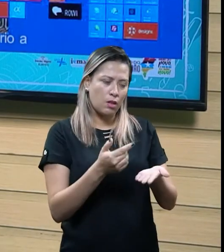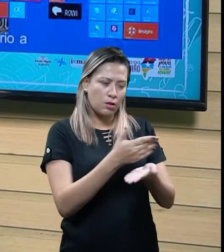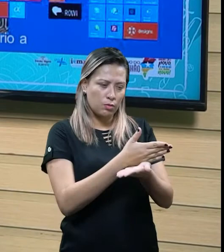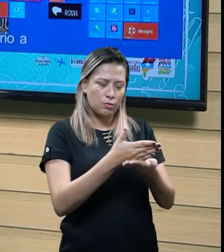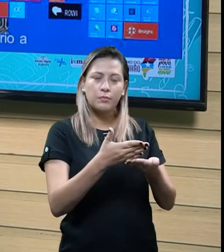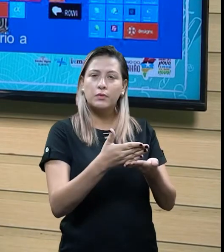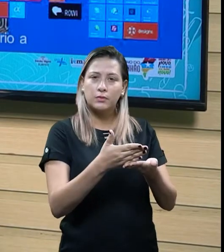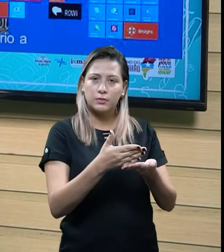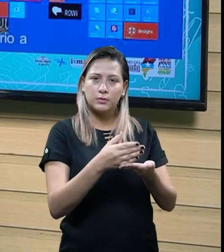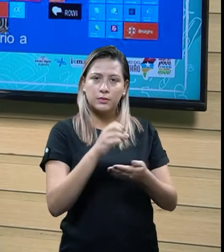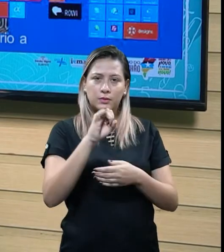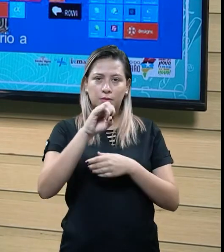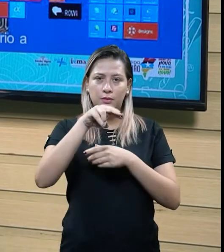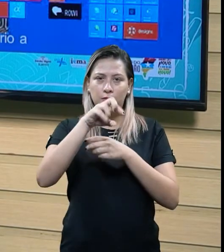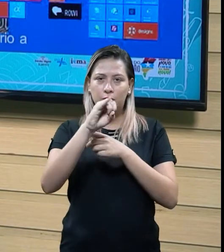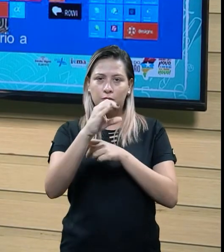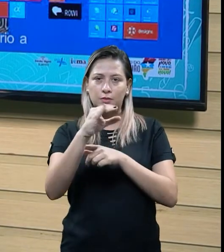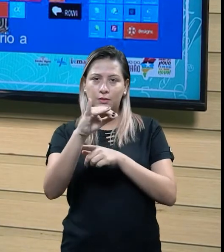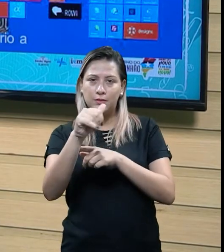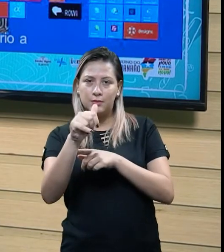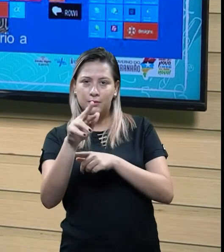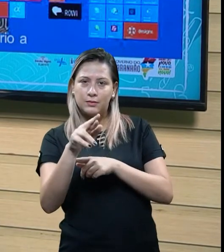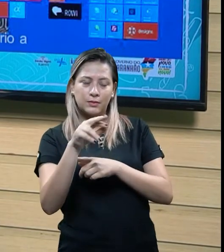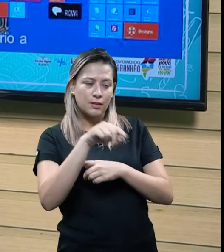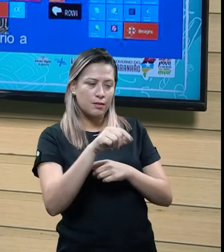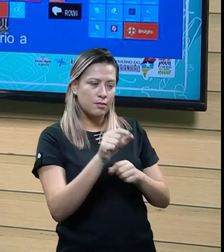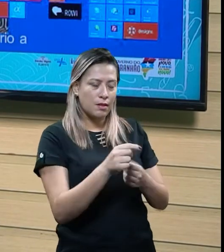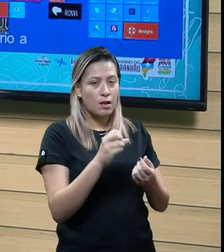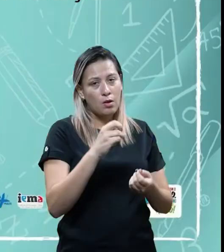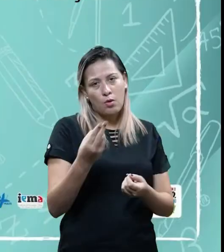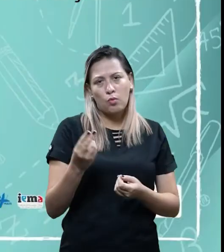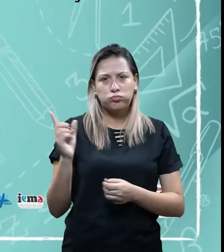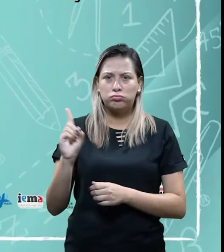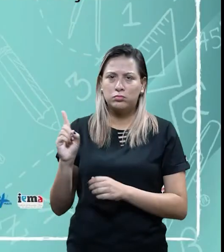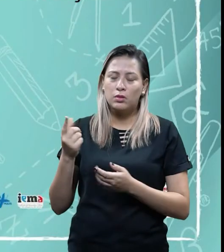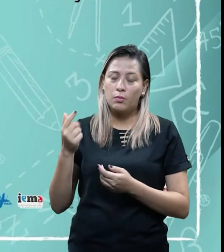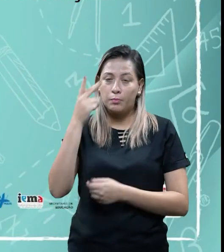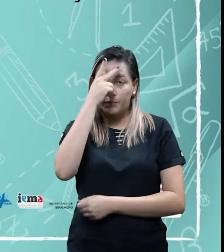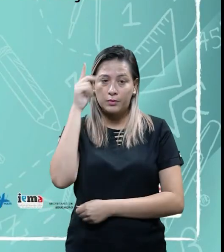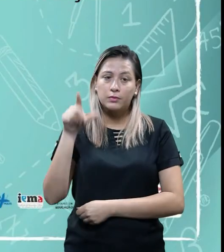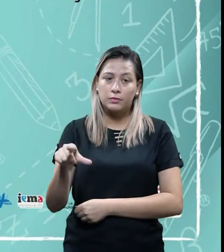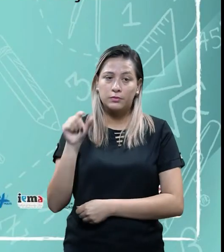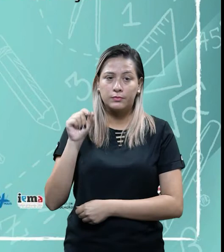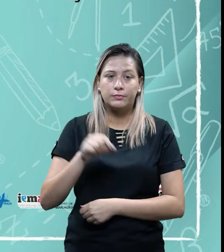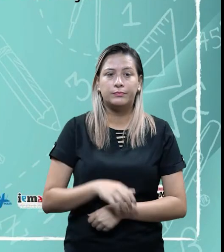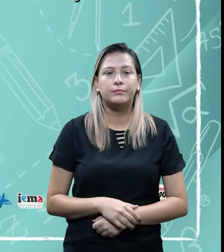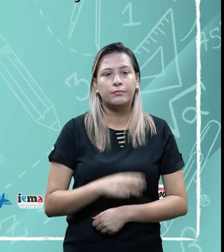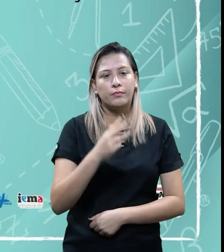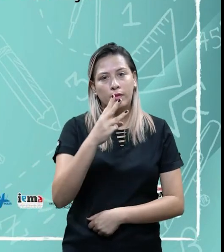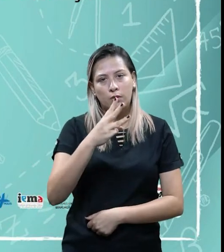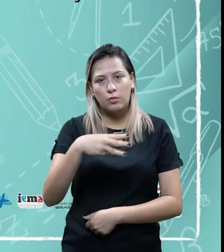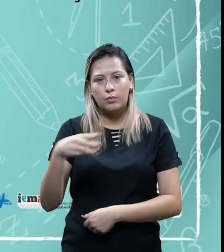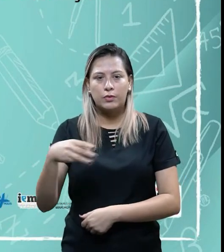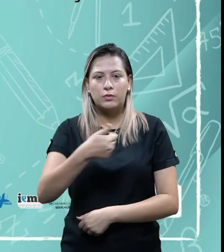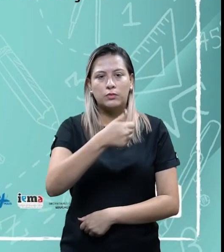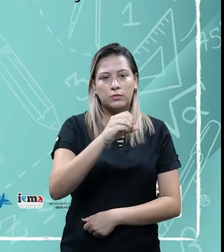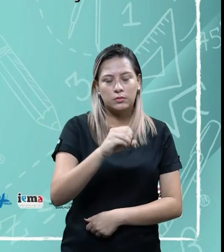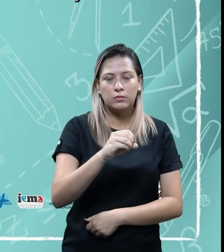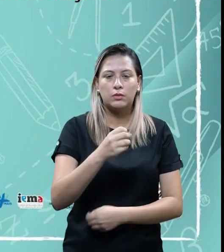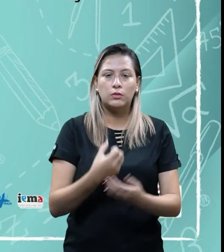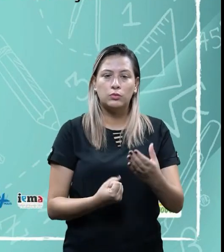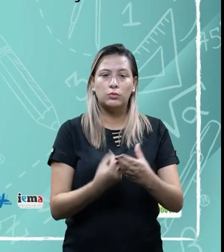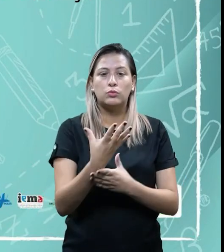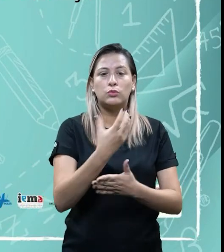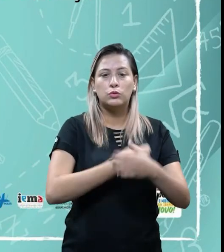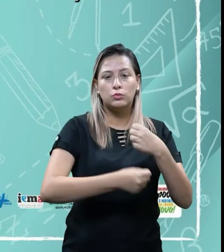ou continuava com a versão tipo smartphone. O Windows 10 chegou em 2015 com o sistema operacional